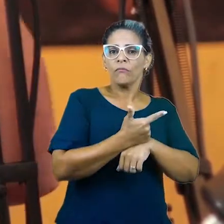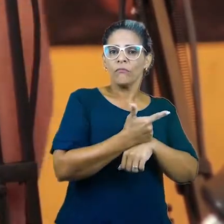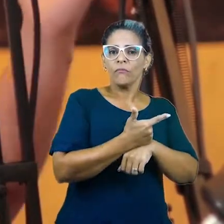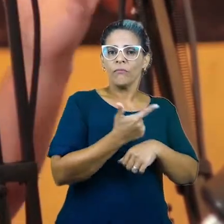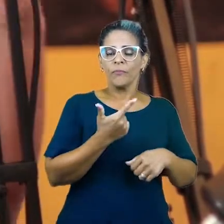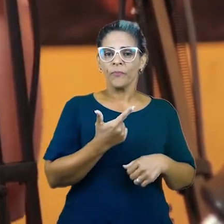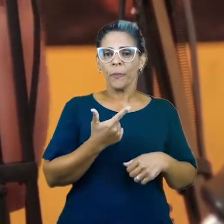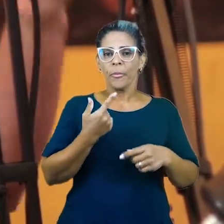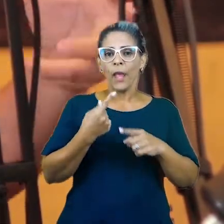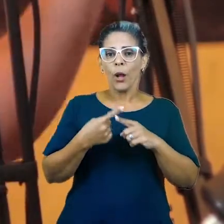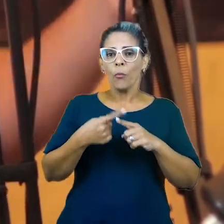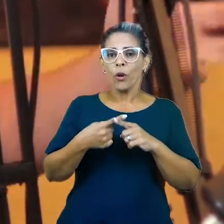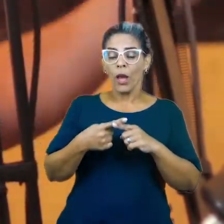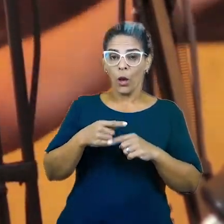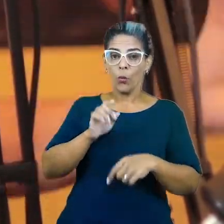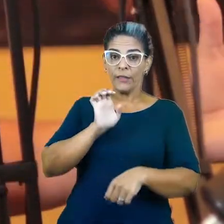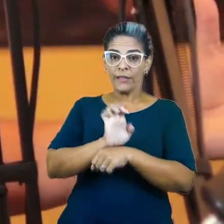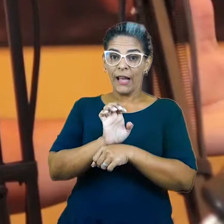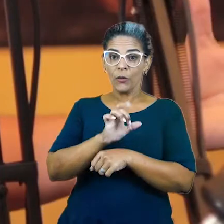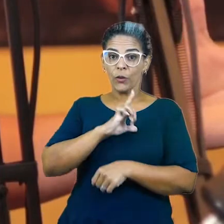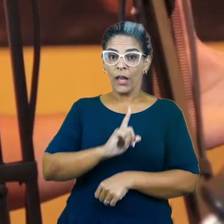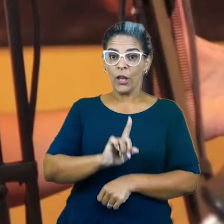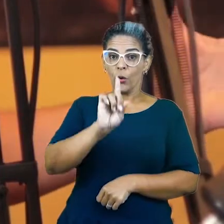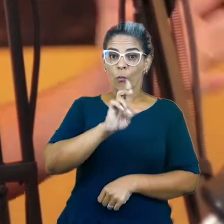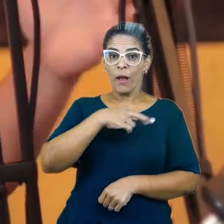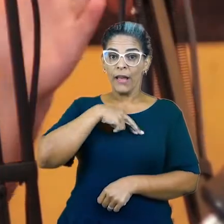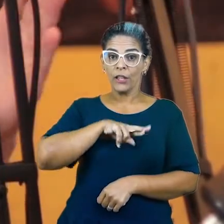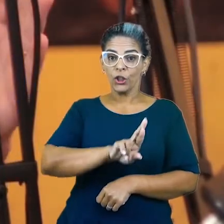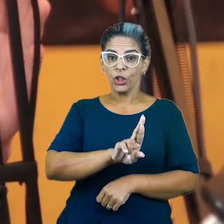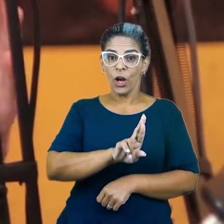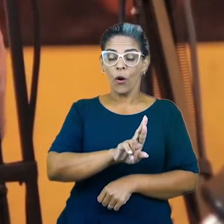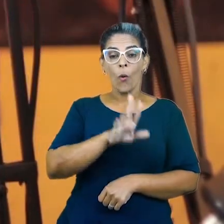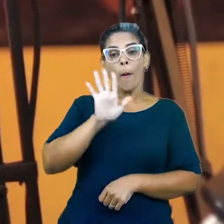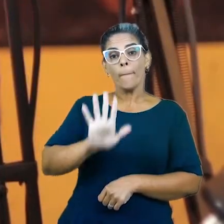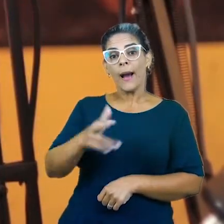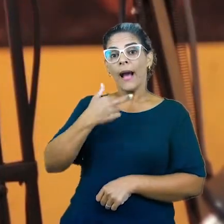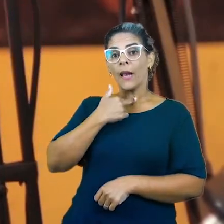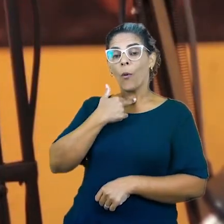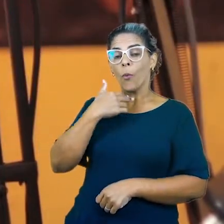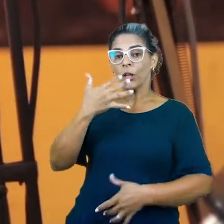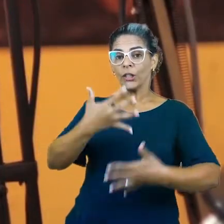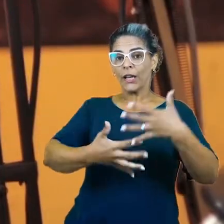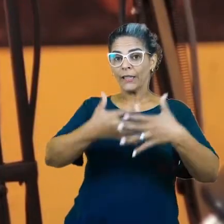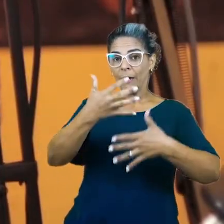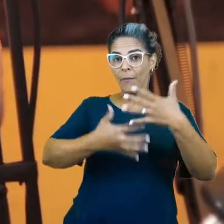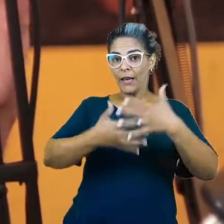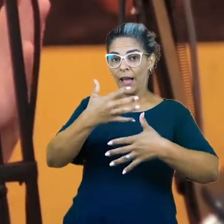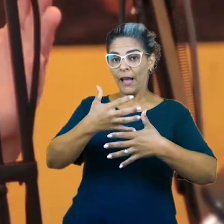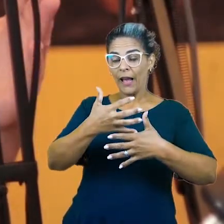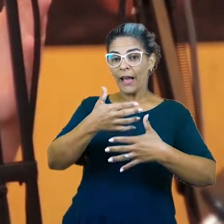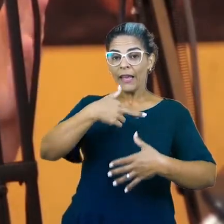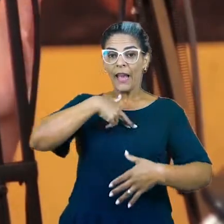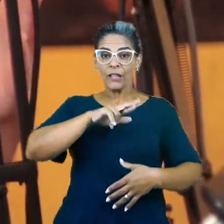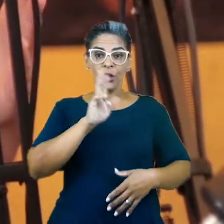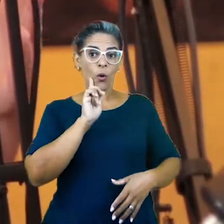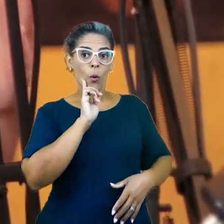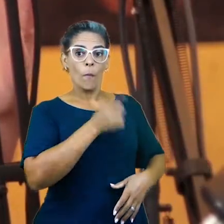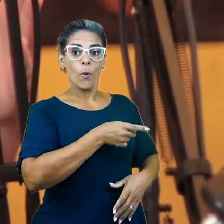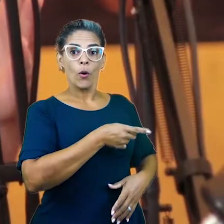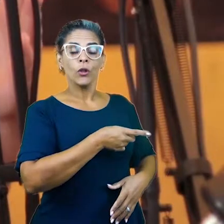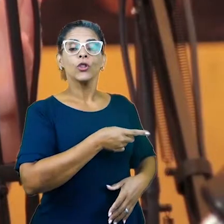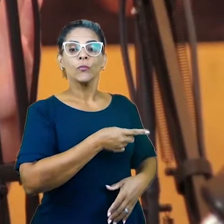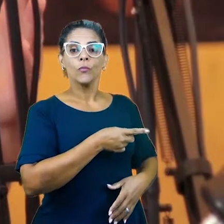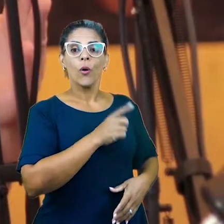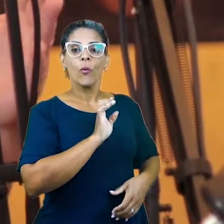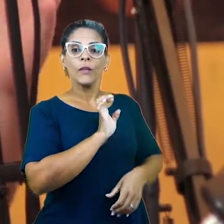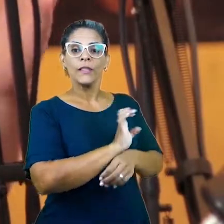gente fala de laicidade, quer dizer, o Estado não tem uma religião. Ele não pode atrapalhar que a religião funcione, e a religião não pode impor para que o